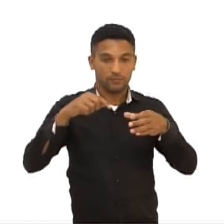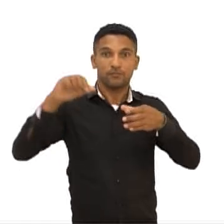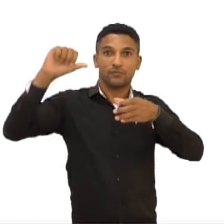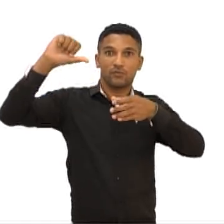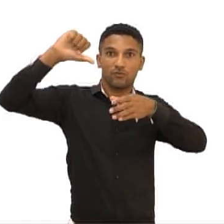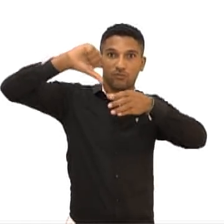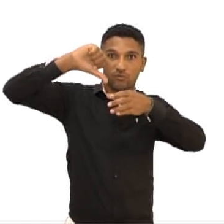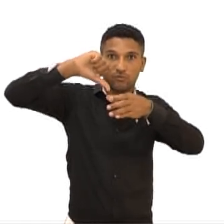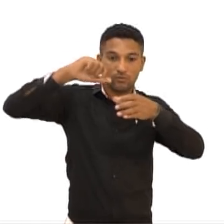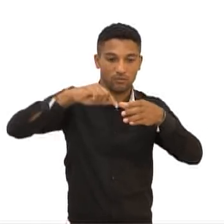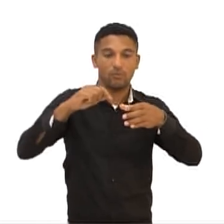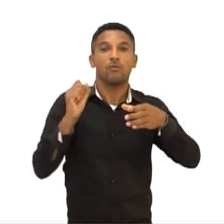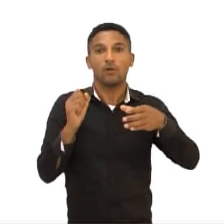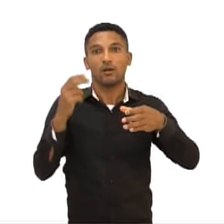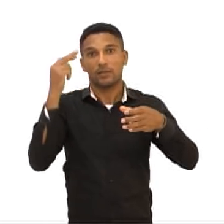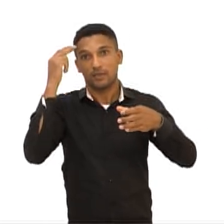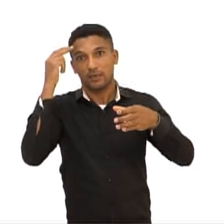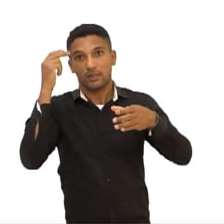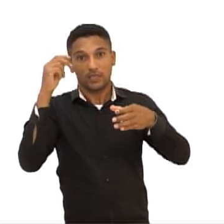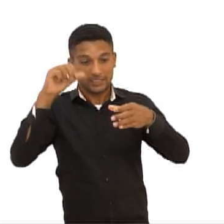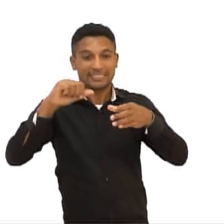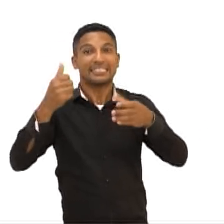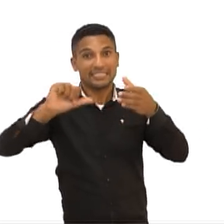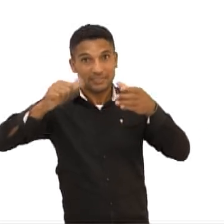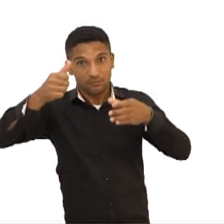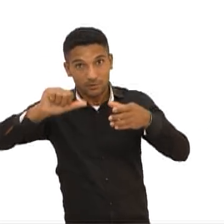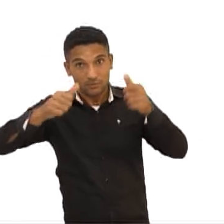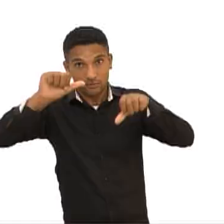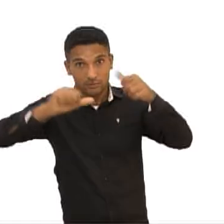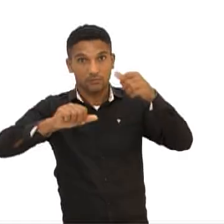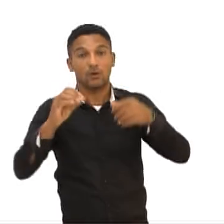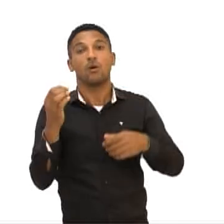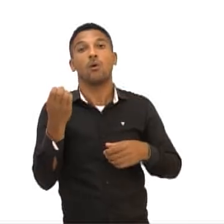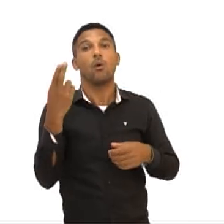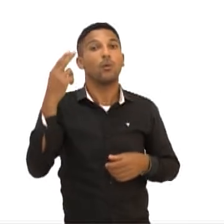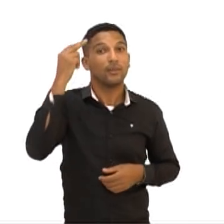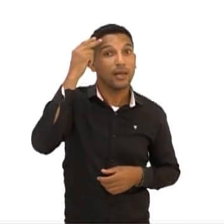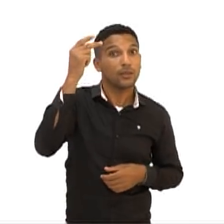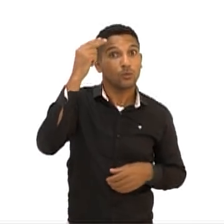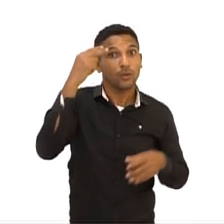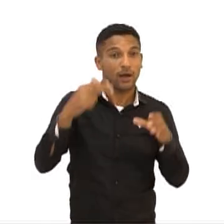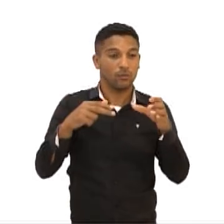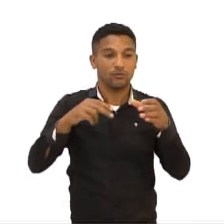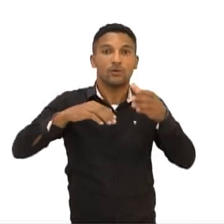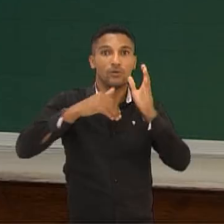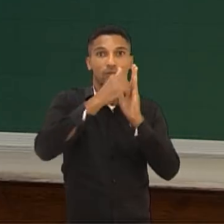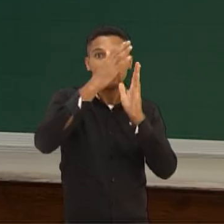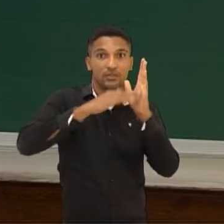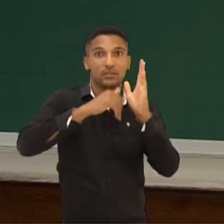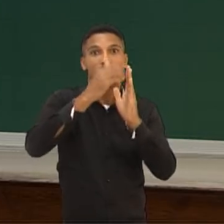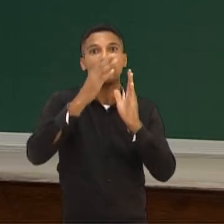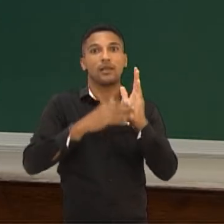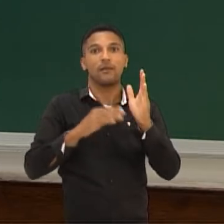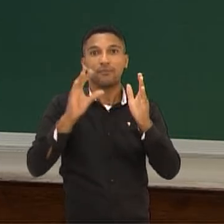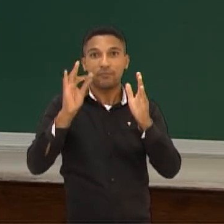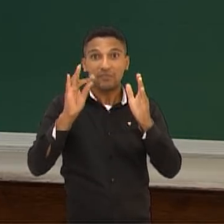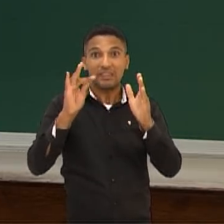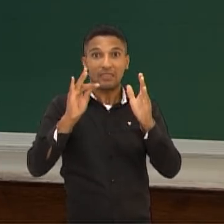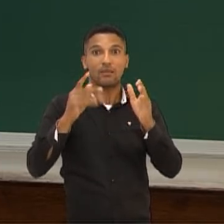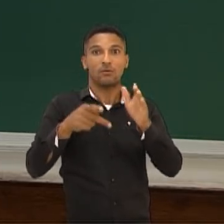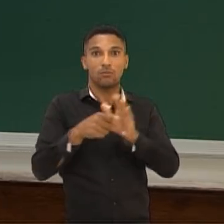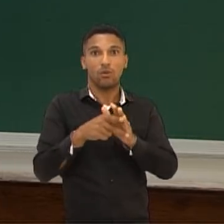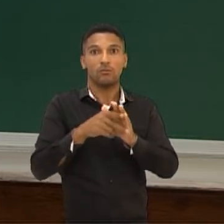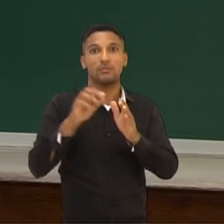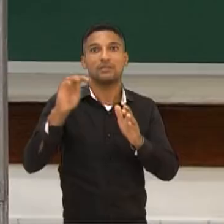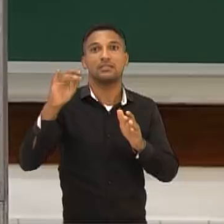podem ser naturais ou químicos, ou letra B, são substâncias que dão consistência às tintas. E aí, a